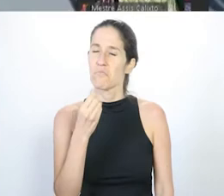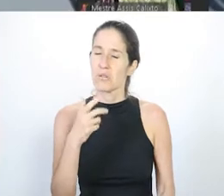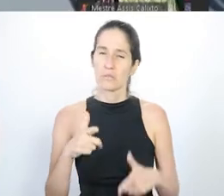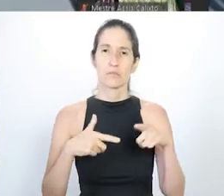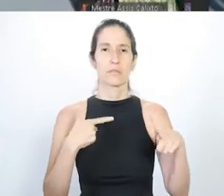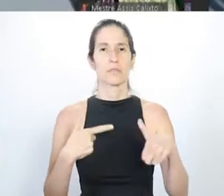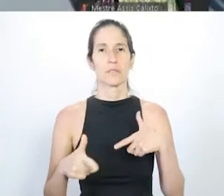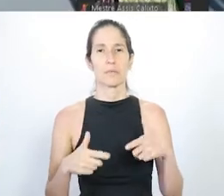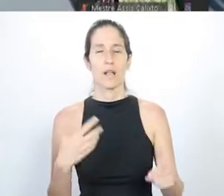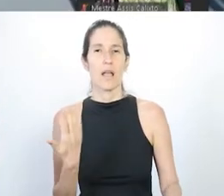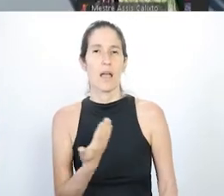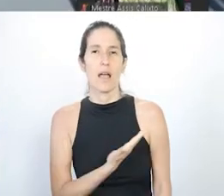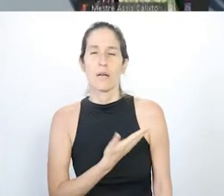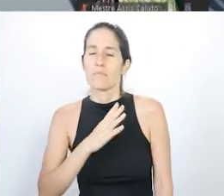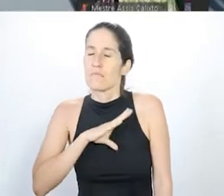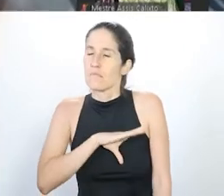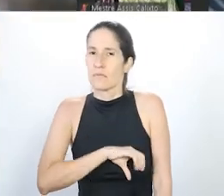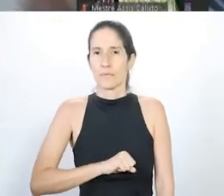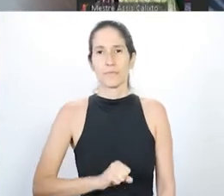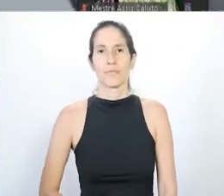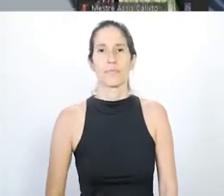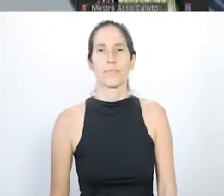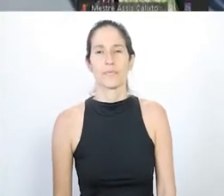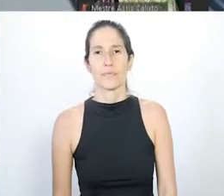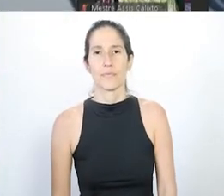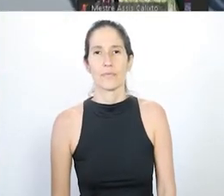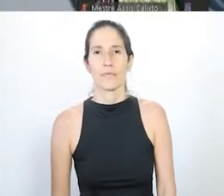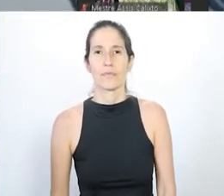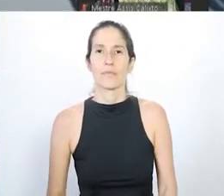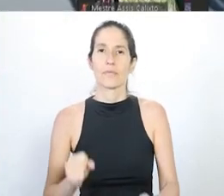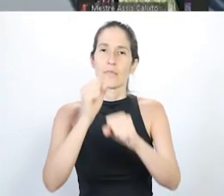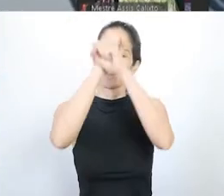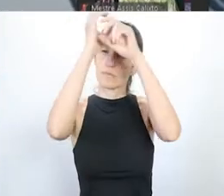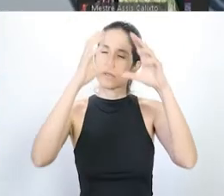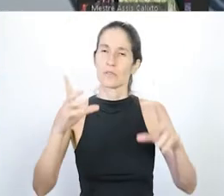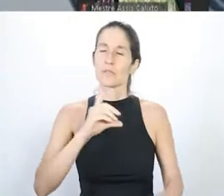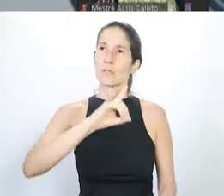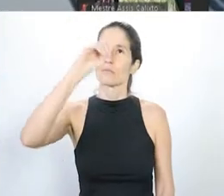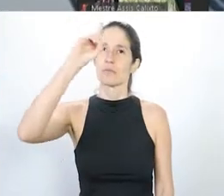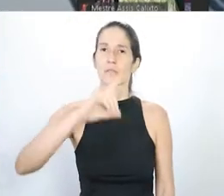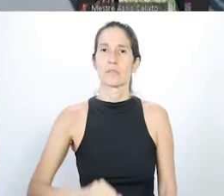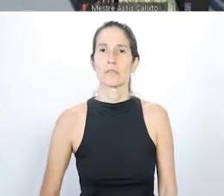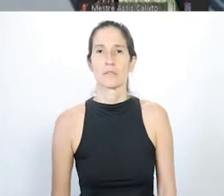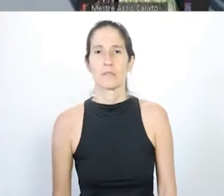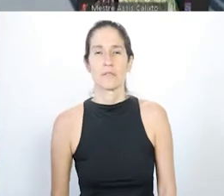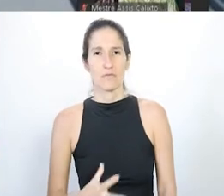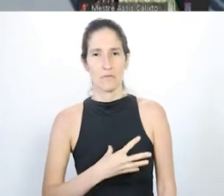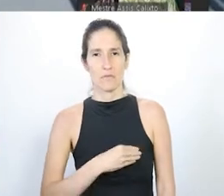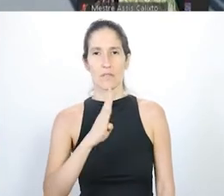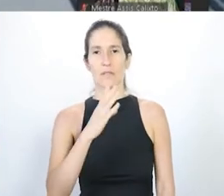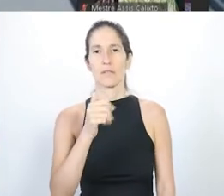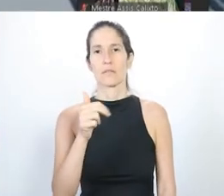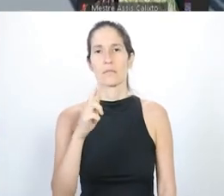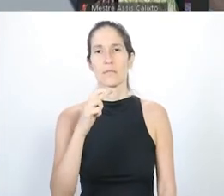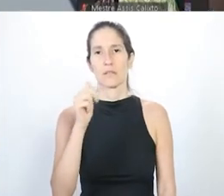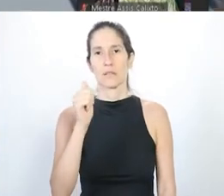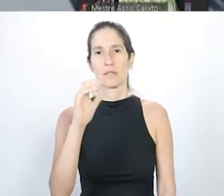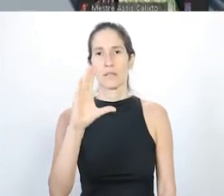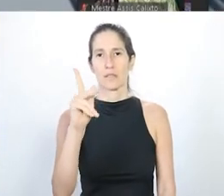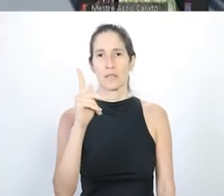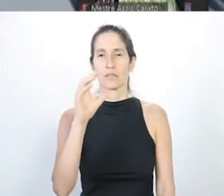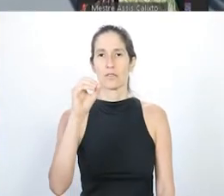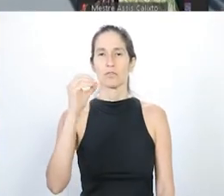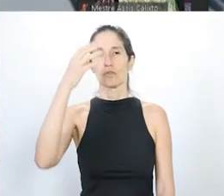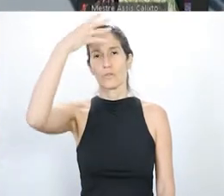amiga, amada, abençoada por Deus, filha de Baracho, o rei da ciranda. Que